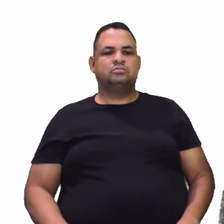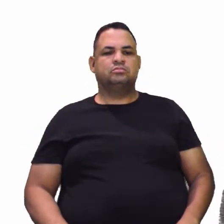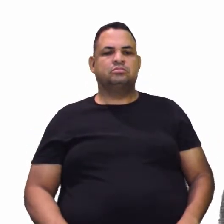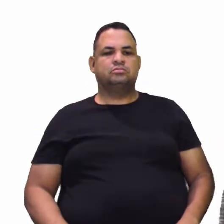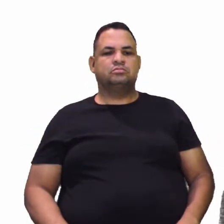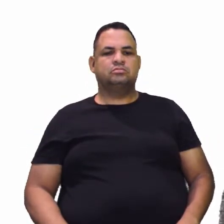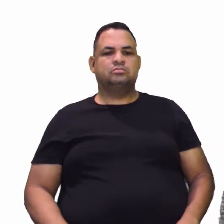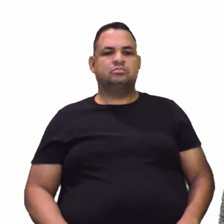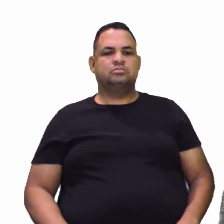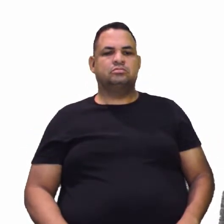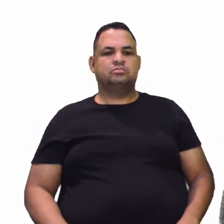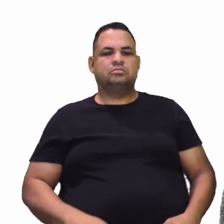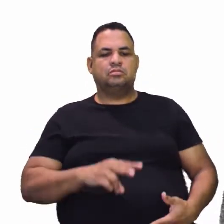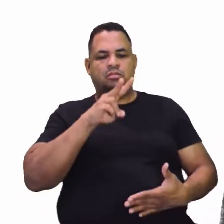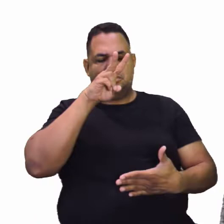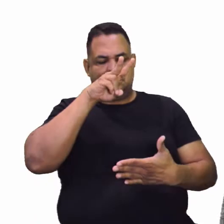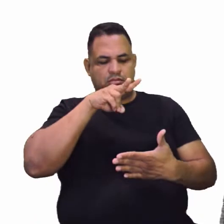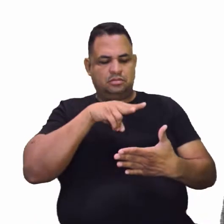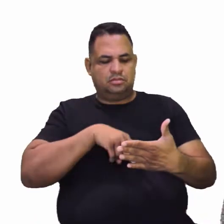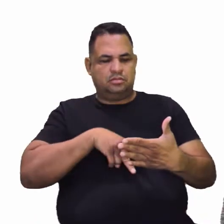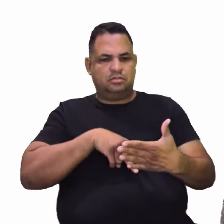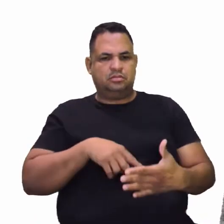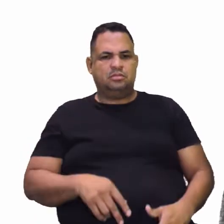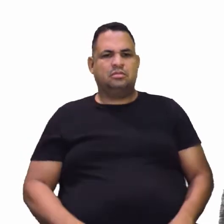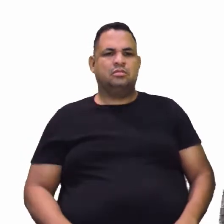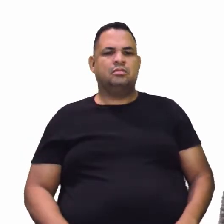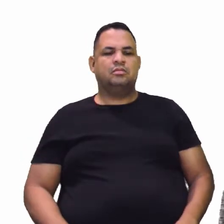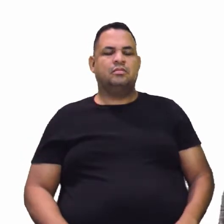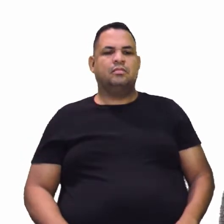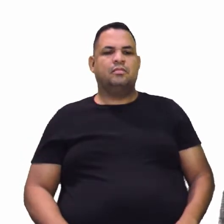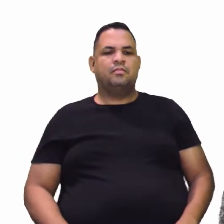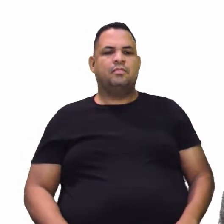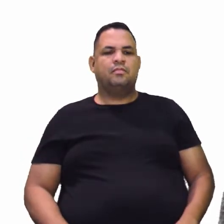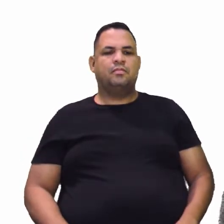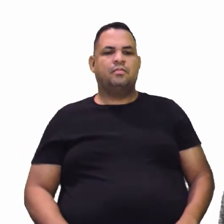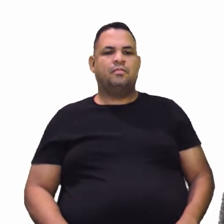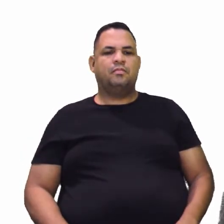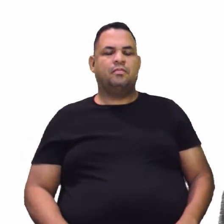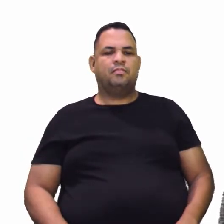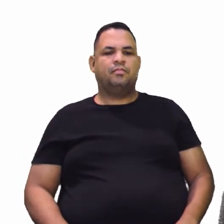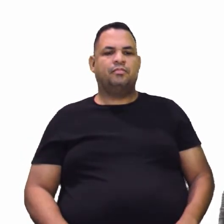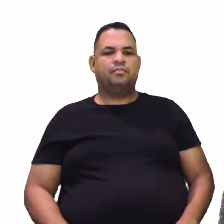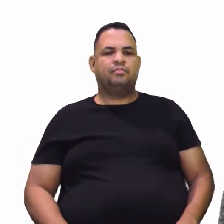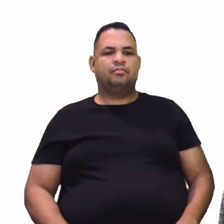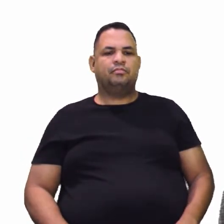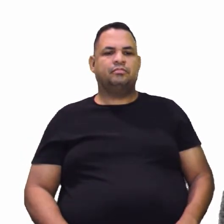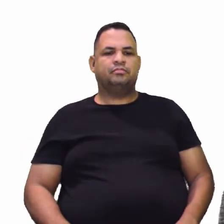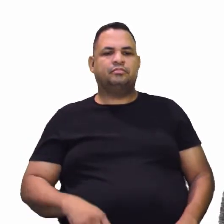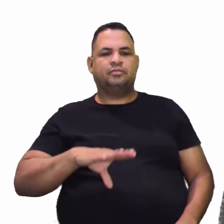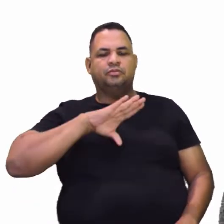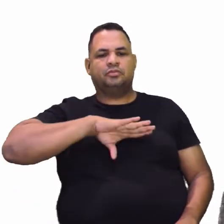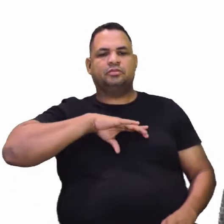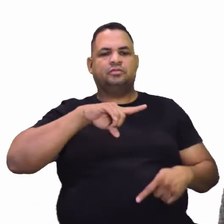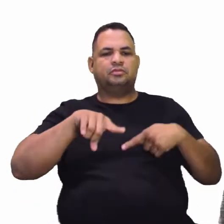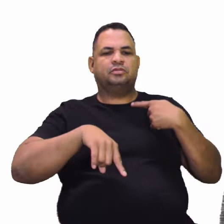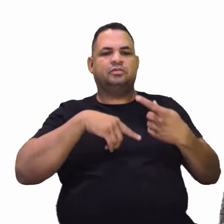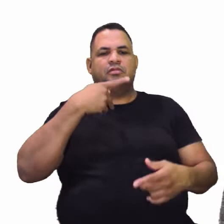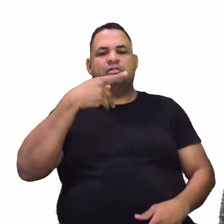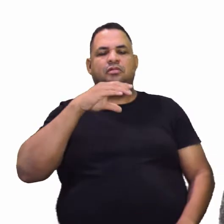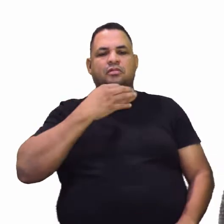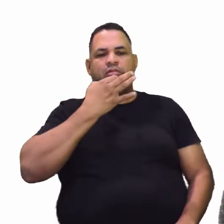Read, ler, fica reads. Vou primeiro falar em português, tá? Depois eu falo em